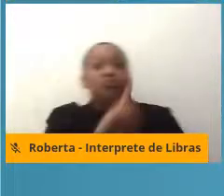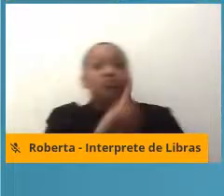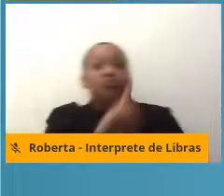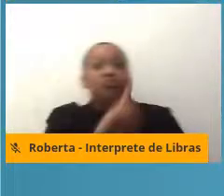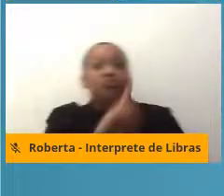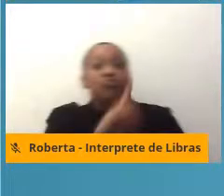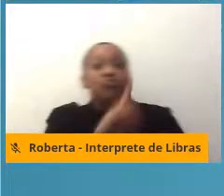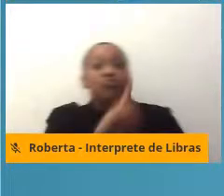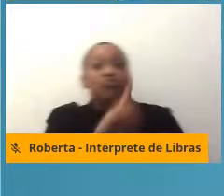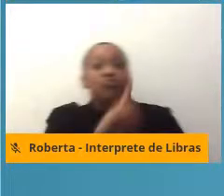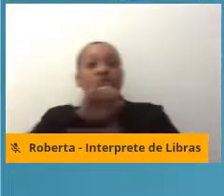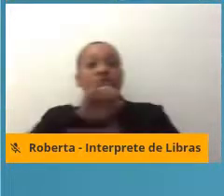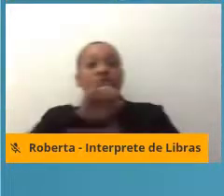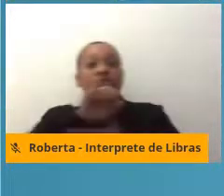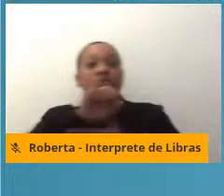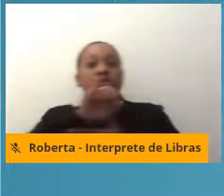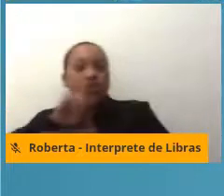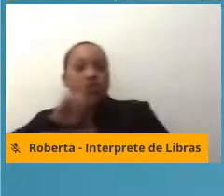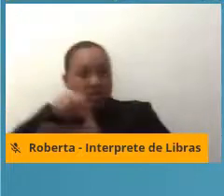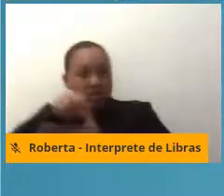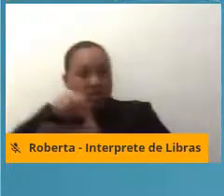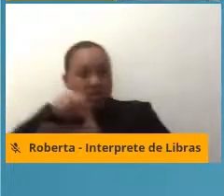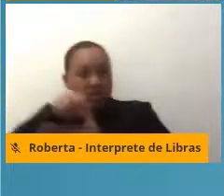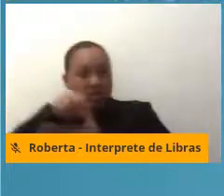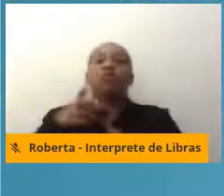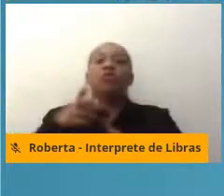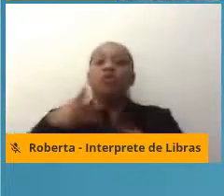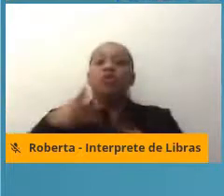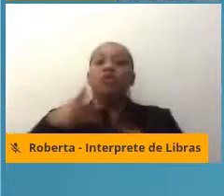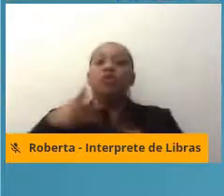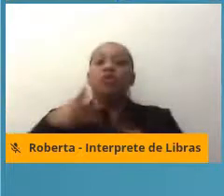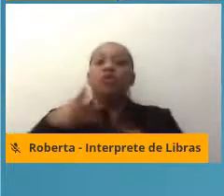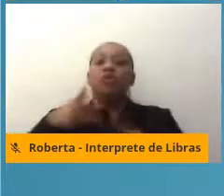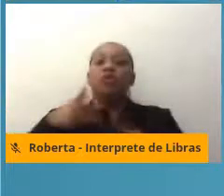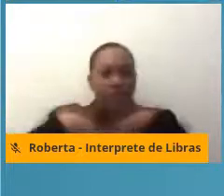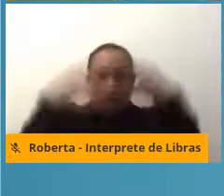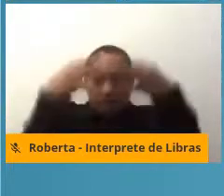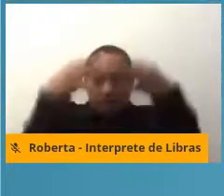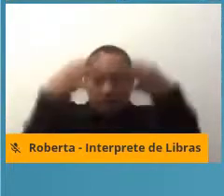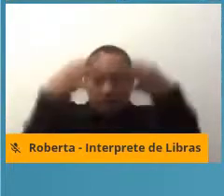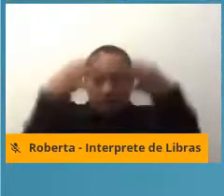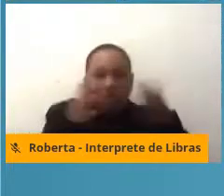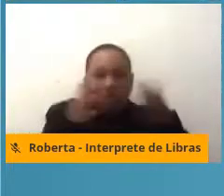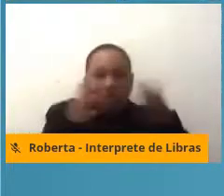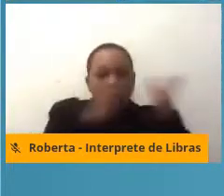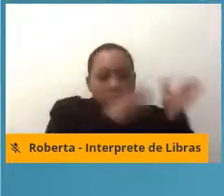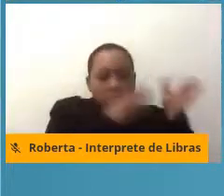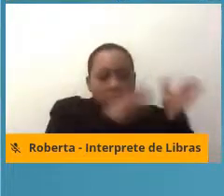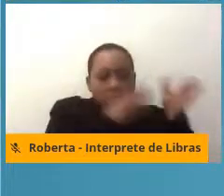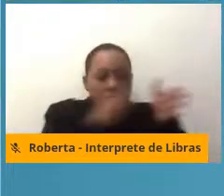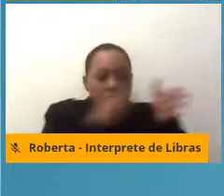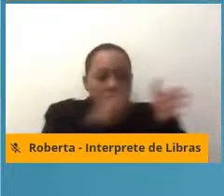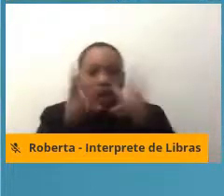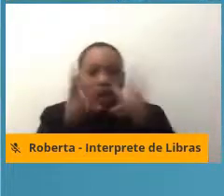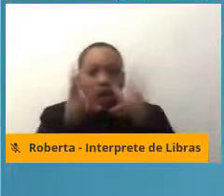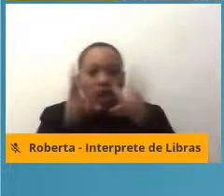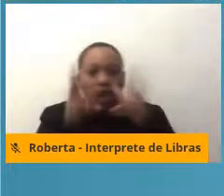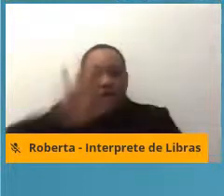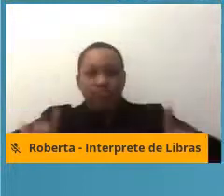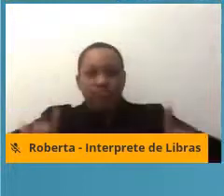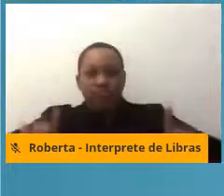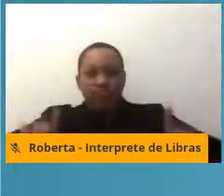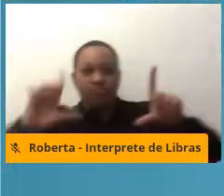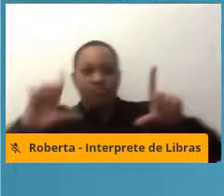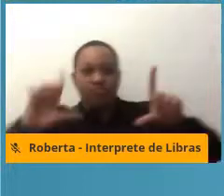aí, gente. E claro que há variações desse pensamento aí. O que a gente tem que saber é que cada organismo vai responder de uma